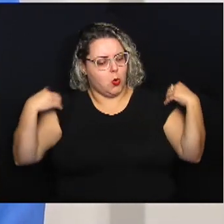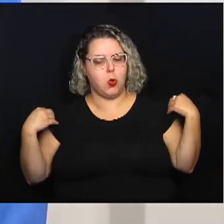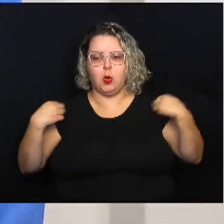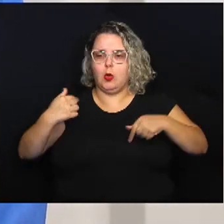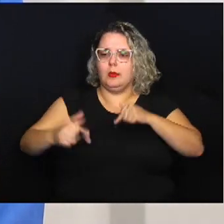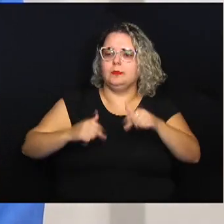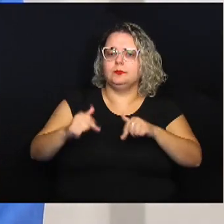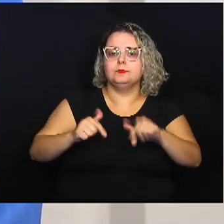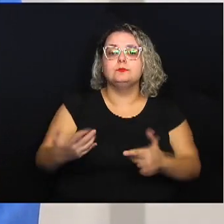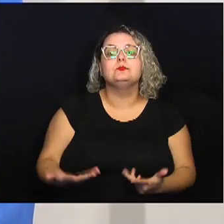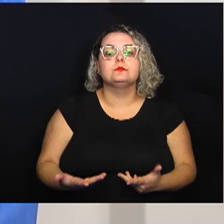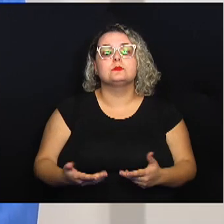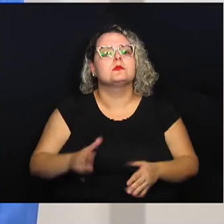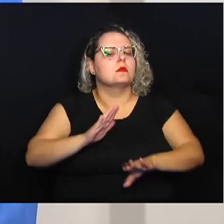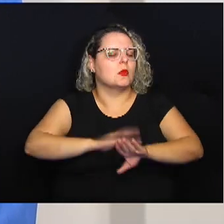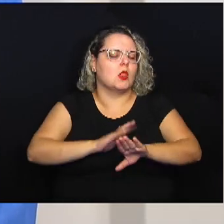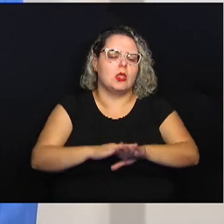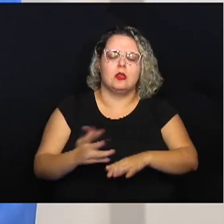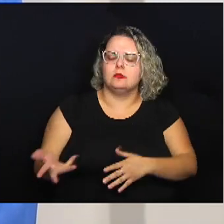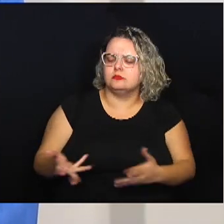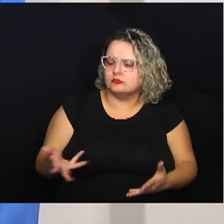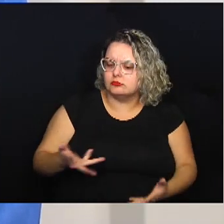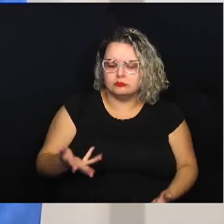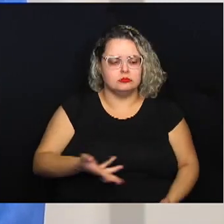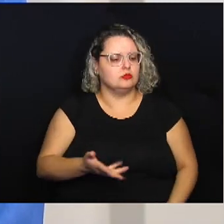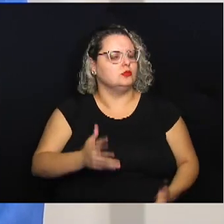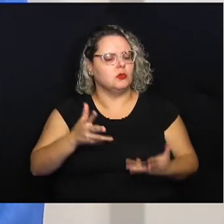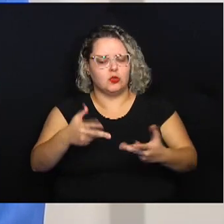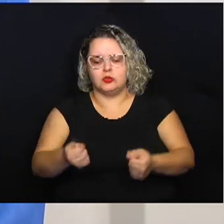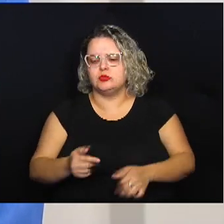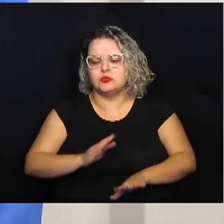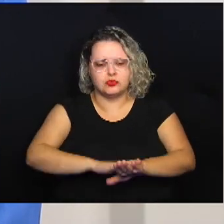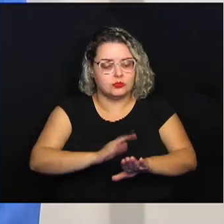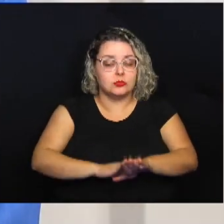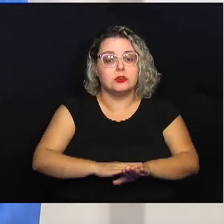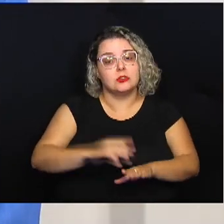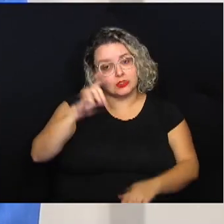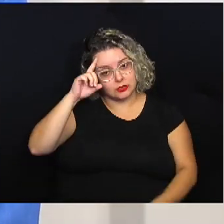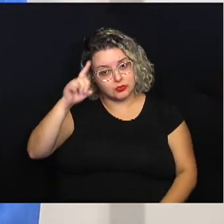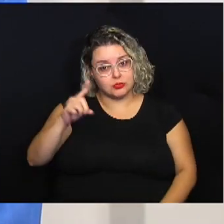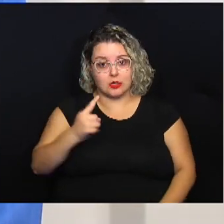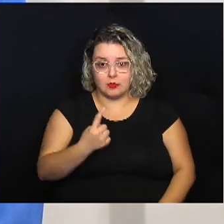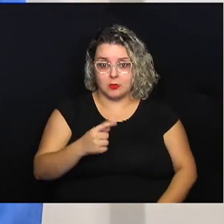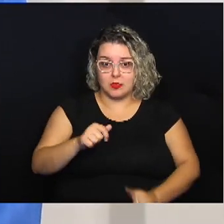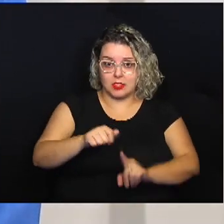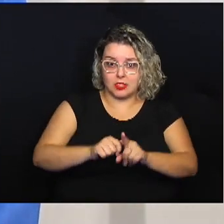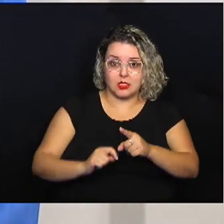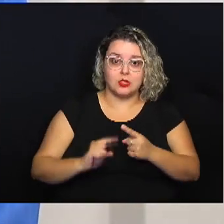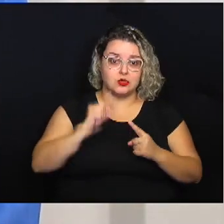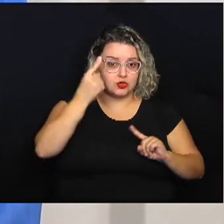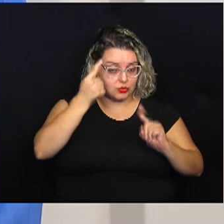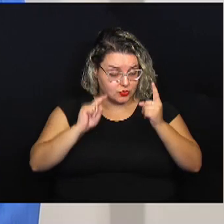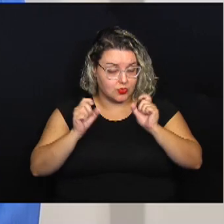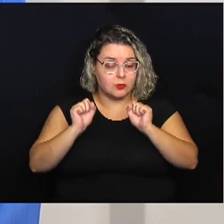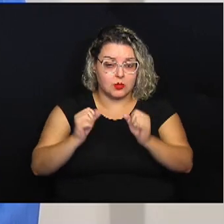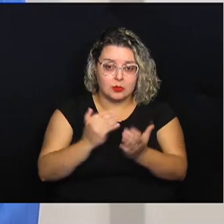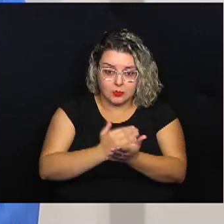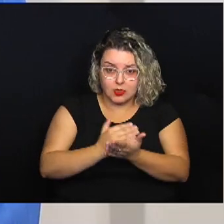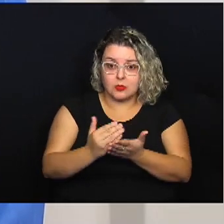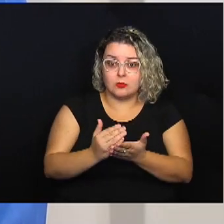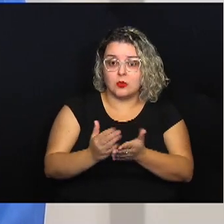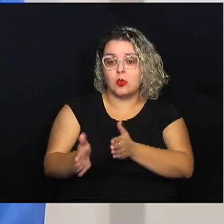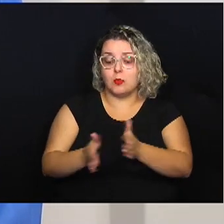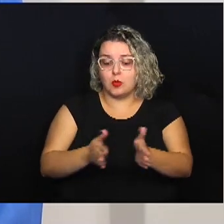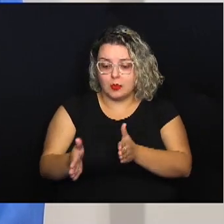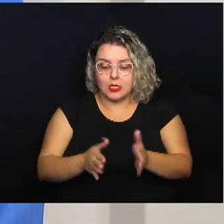as providências, as ações aí que permitiram que no dia 1º de fevereiro pudéssemos iniciar o período